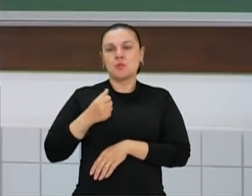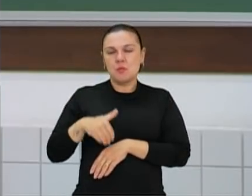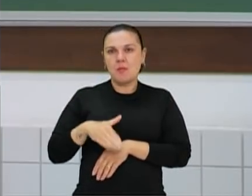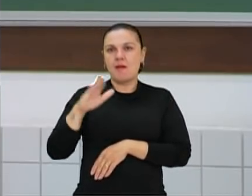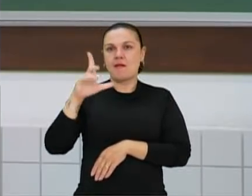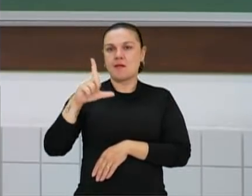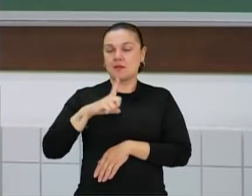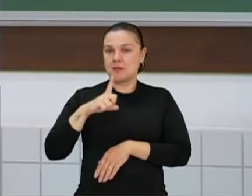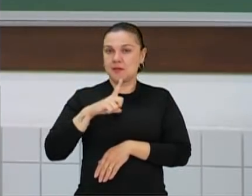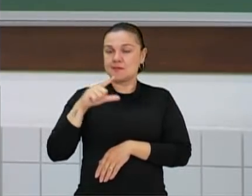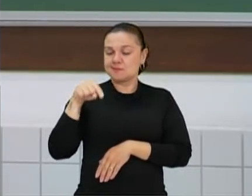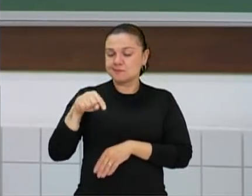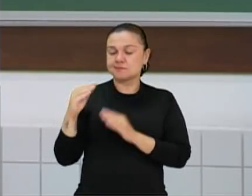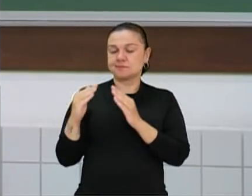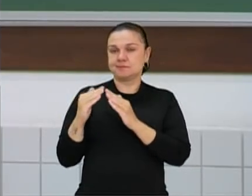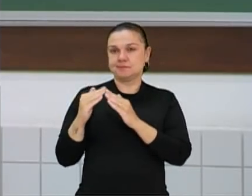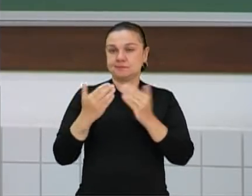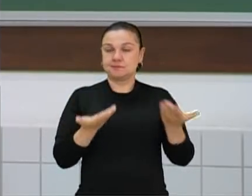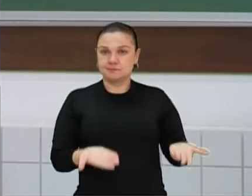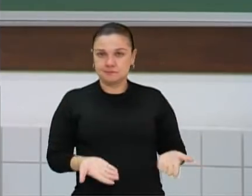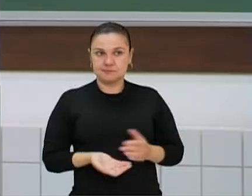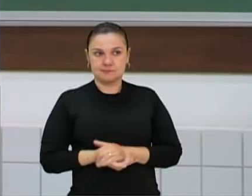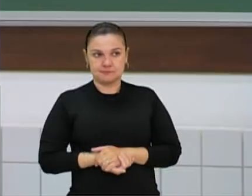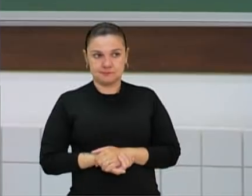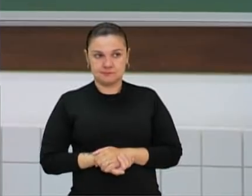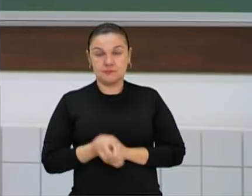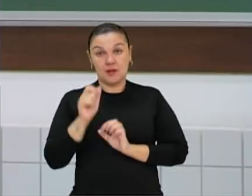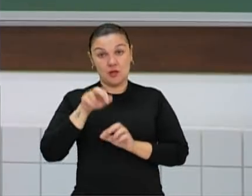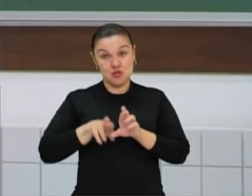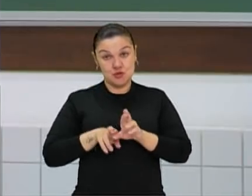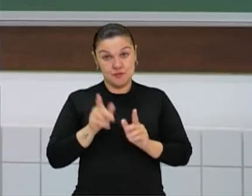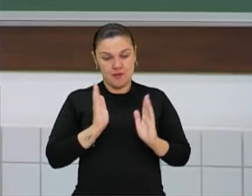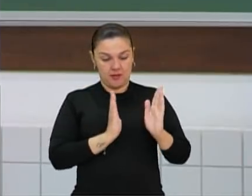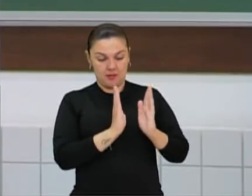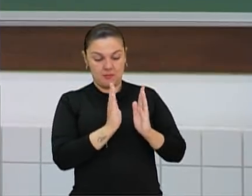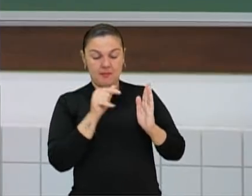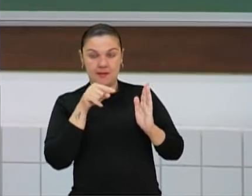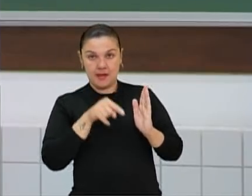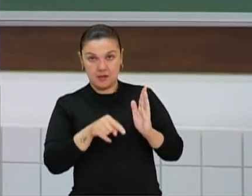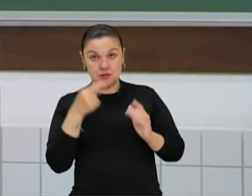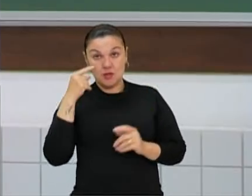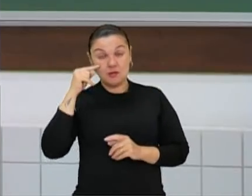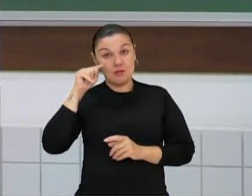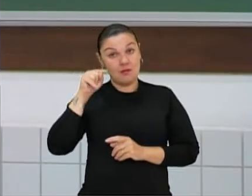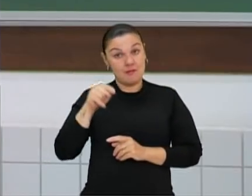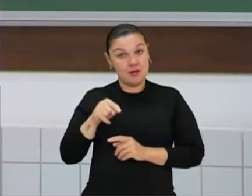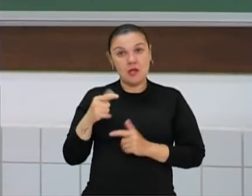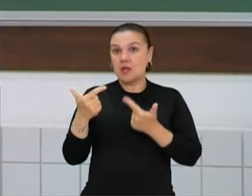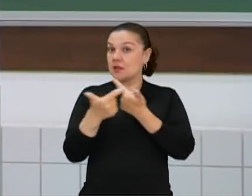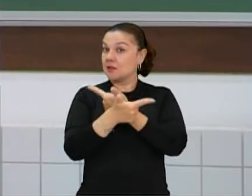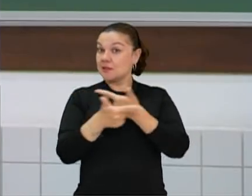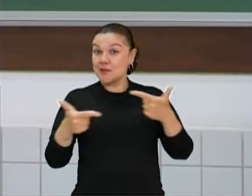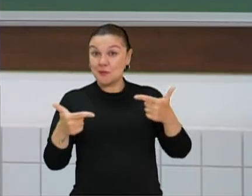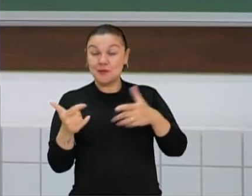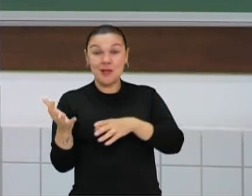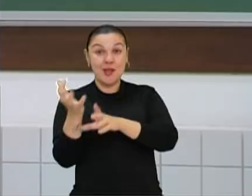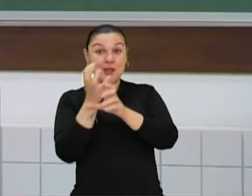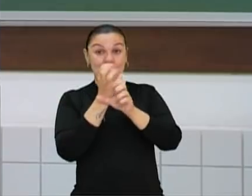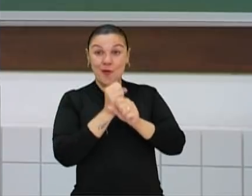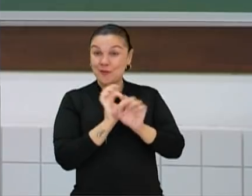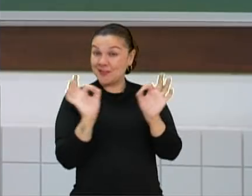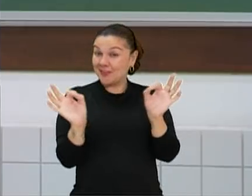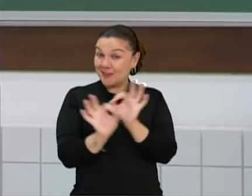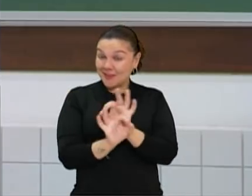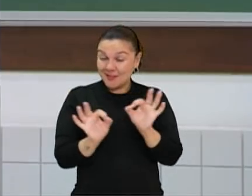habitantes que mais apareceu? É diferente de média. Aqui vocês estão observando que não tem conta, não tem